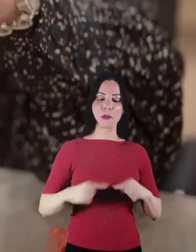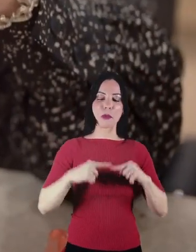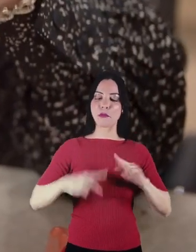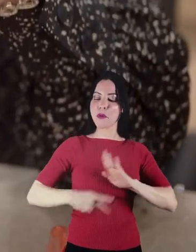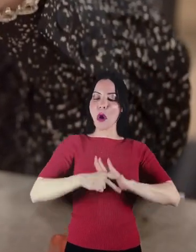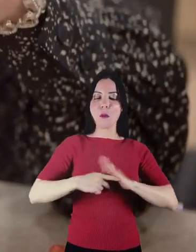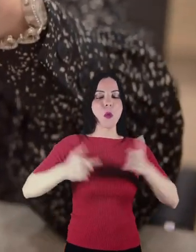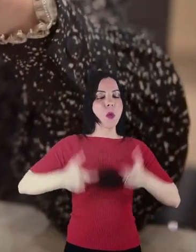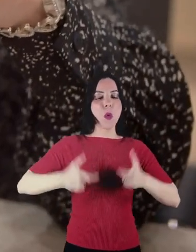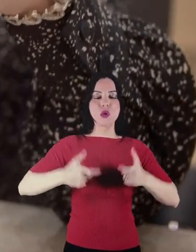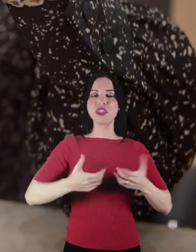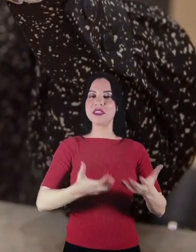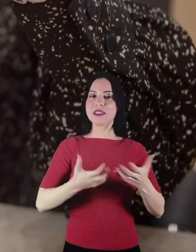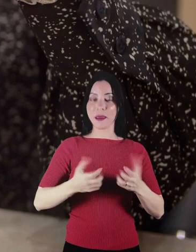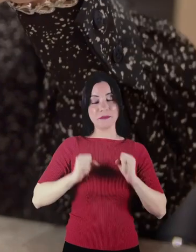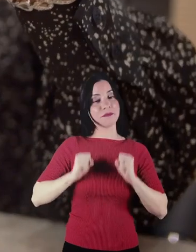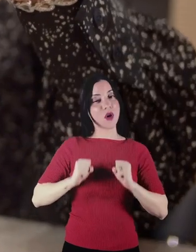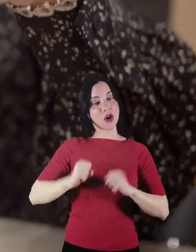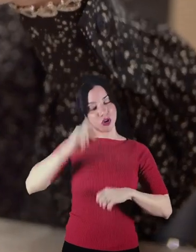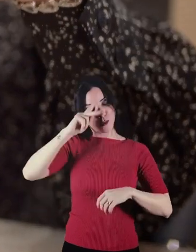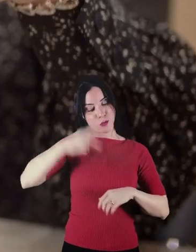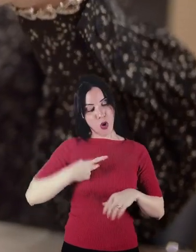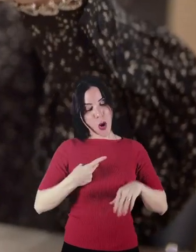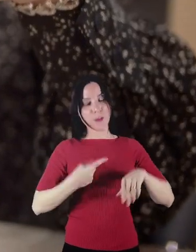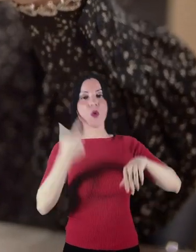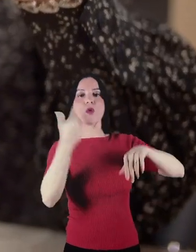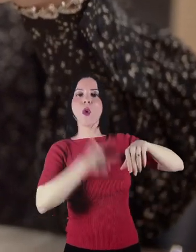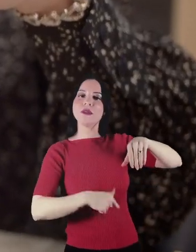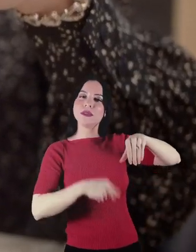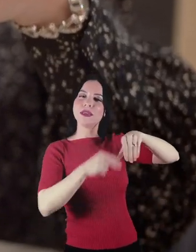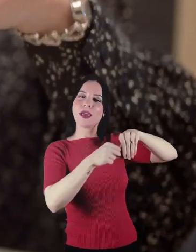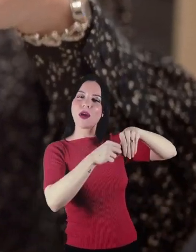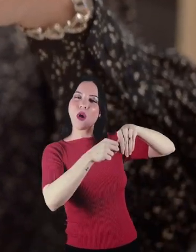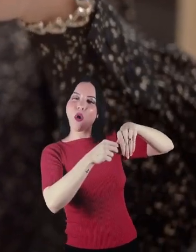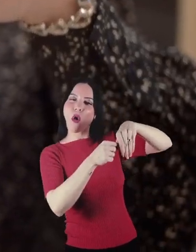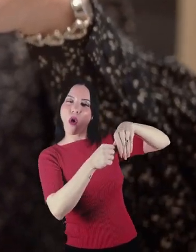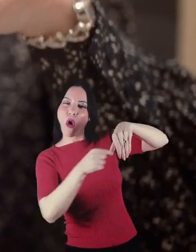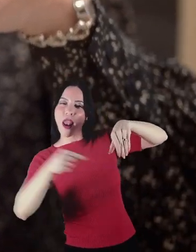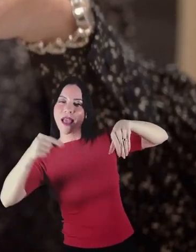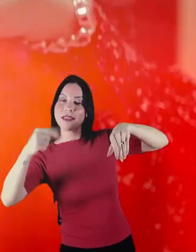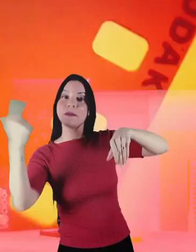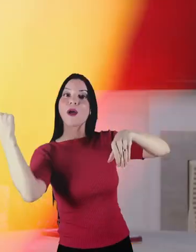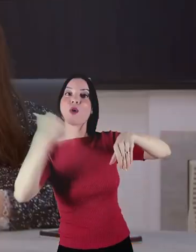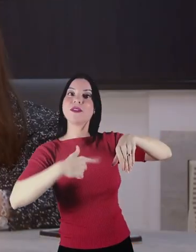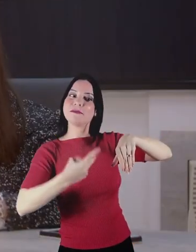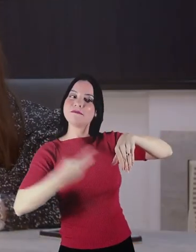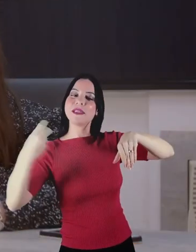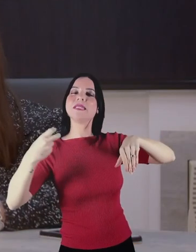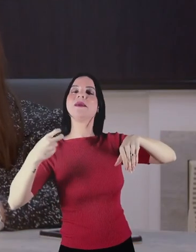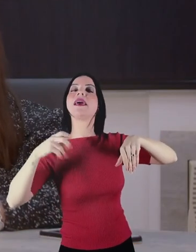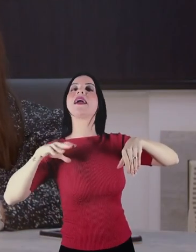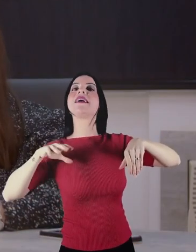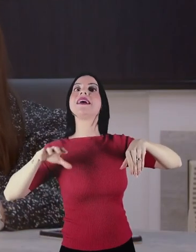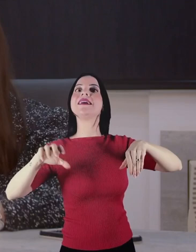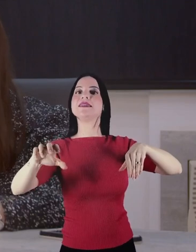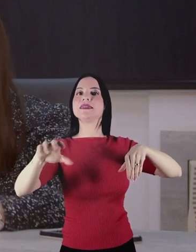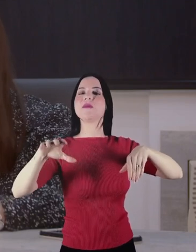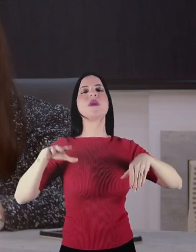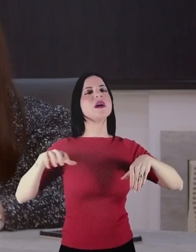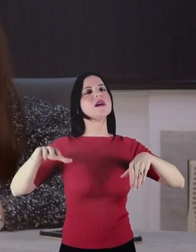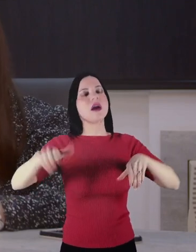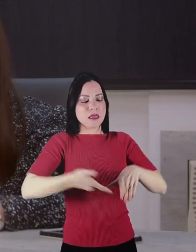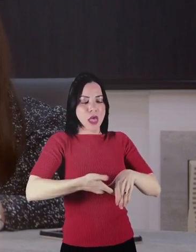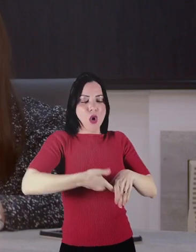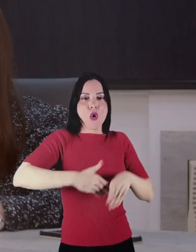realizar a sua coleta para fazer esse exame de rastreamento para câncer de colo de útero. O câncer do colo do útero, ele é um